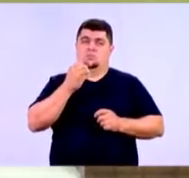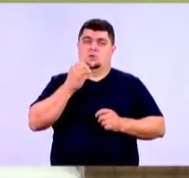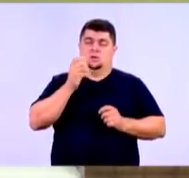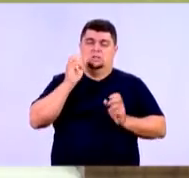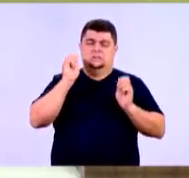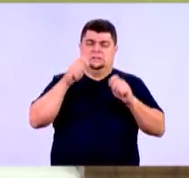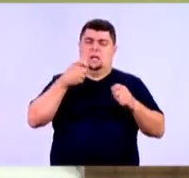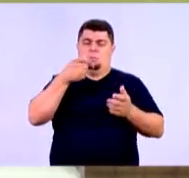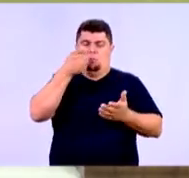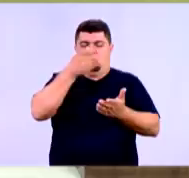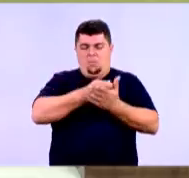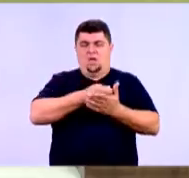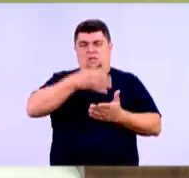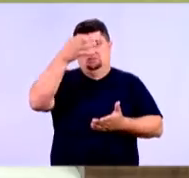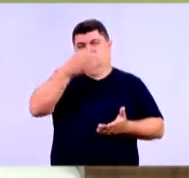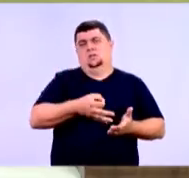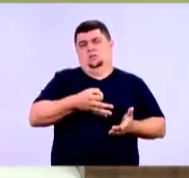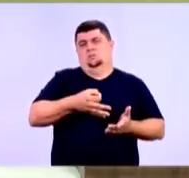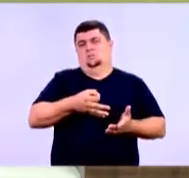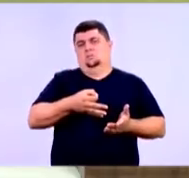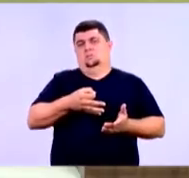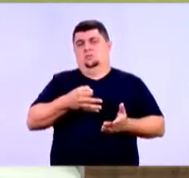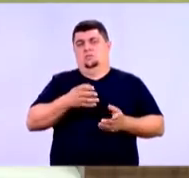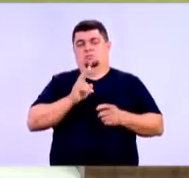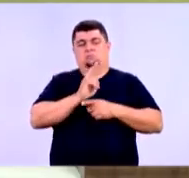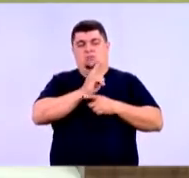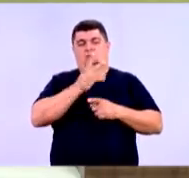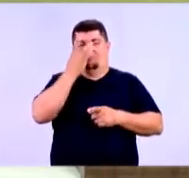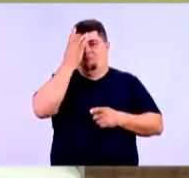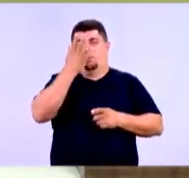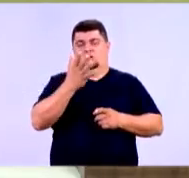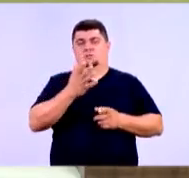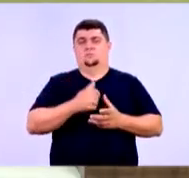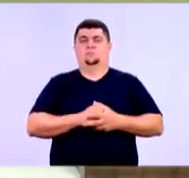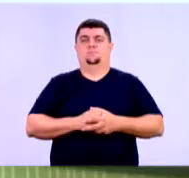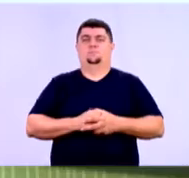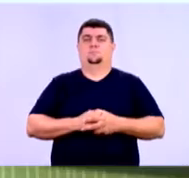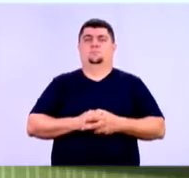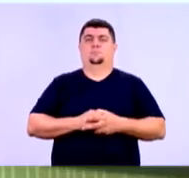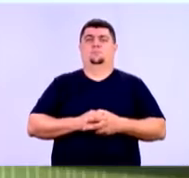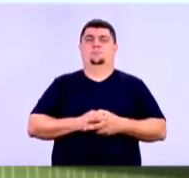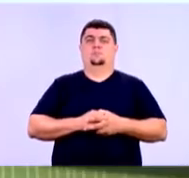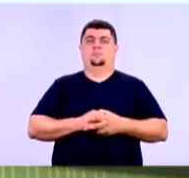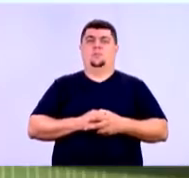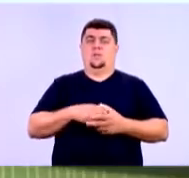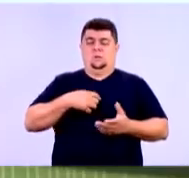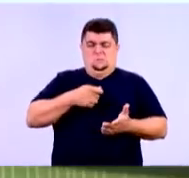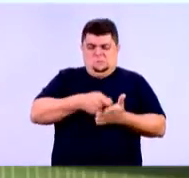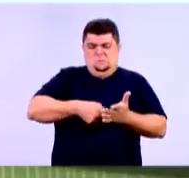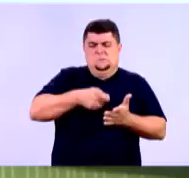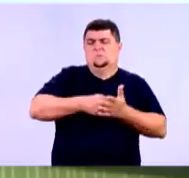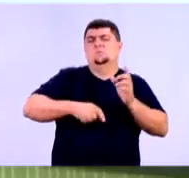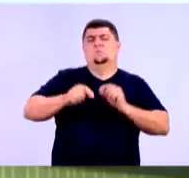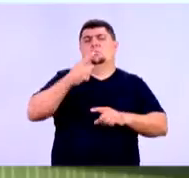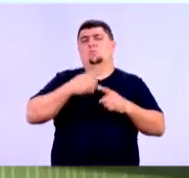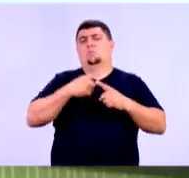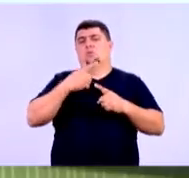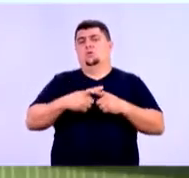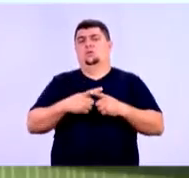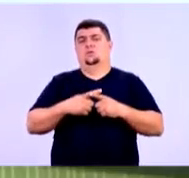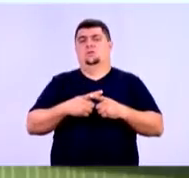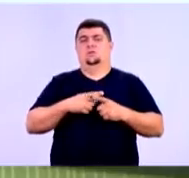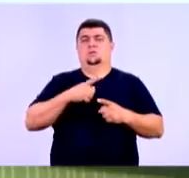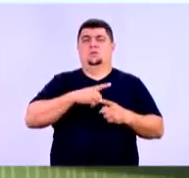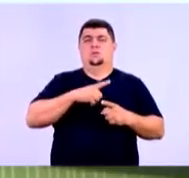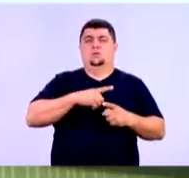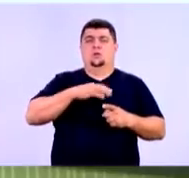de não pagar o empréstimo, então ele vai ser disponibilizado com maior facilidade. E esse rigor na concessão pode se traduzir na